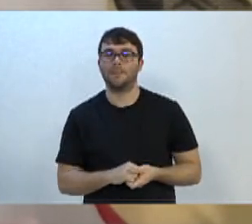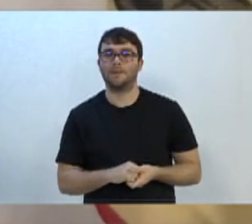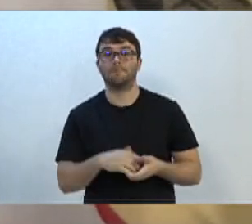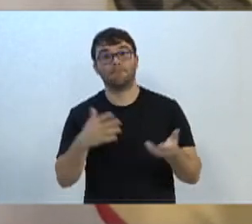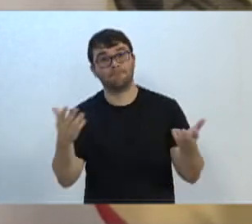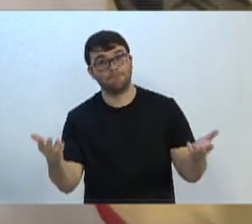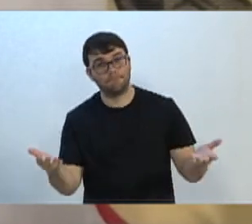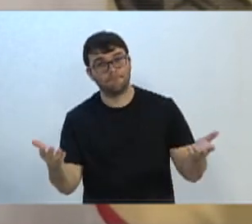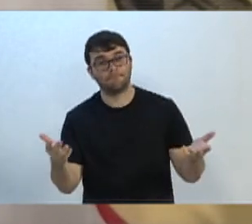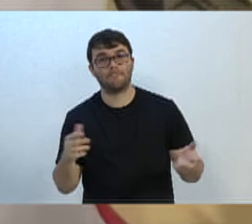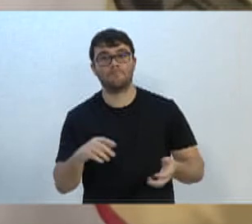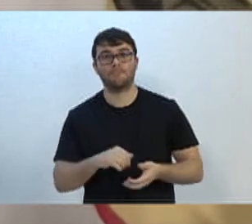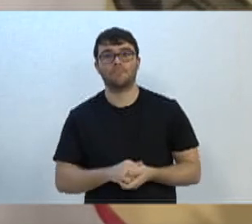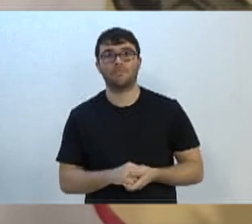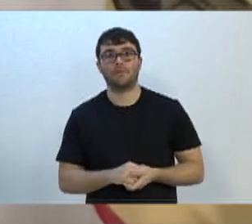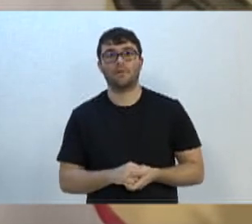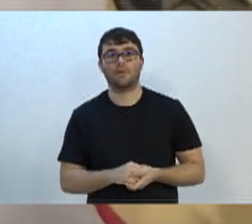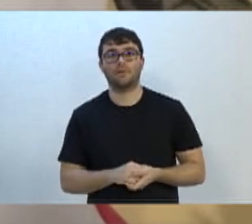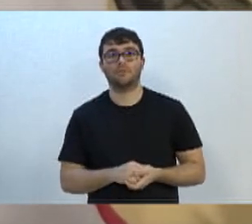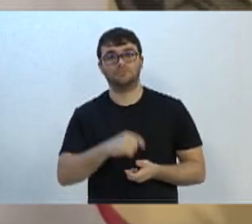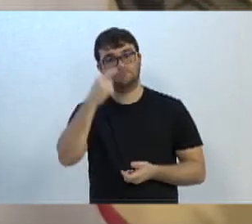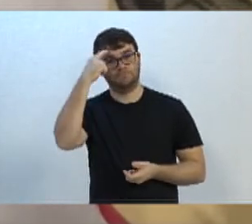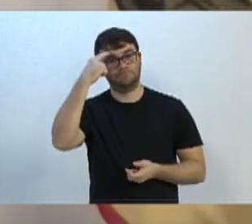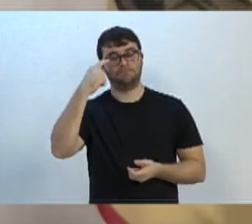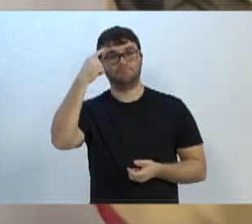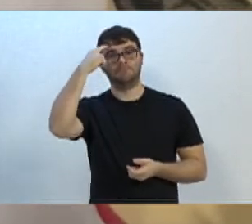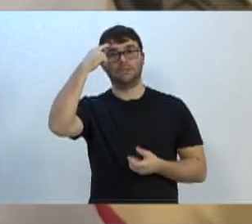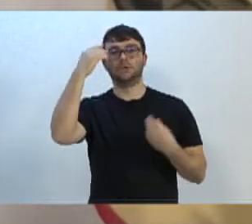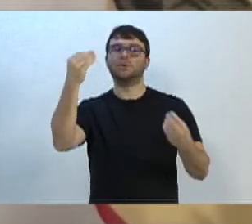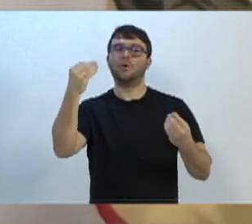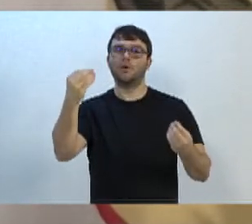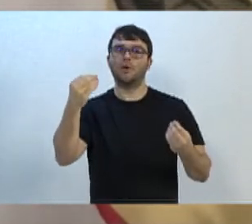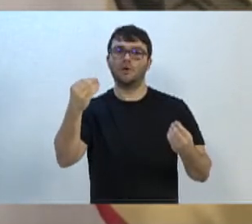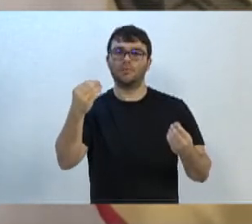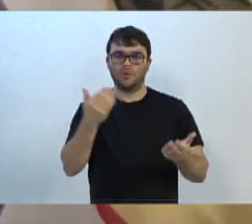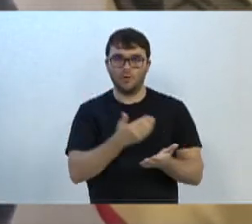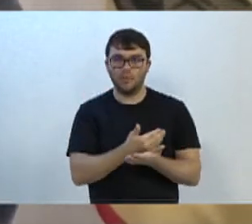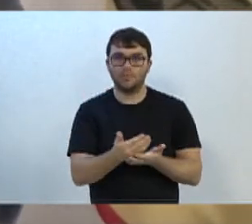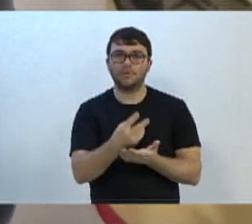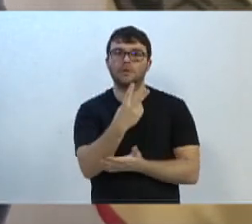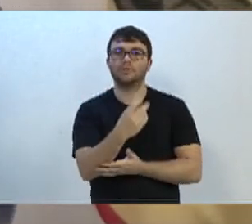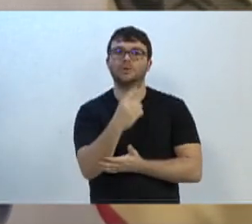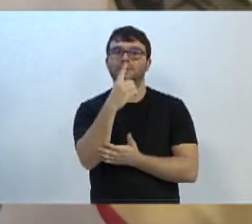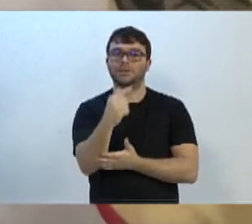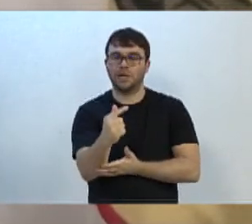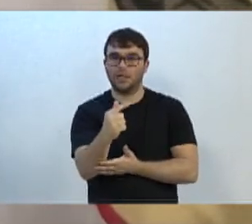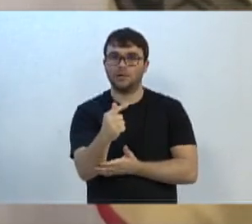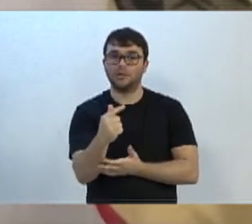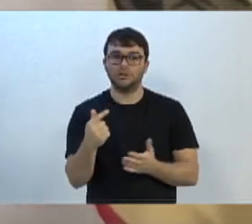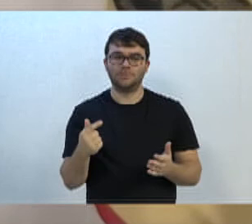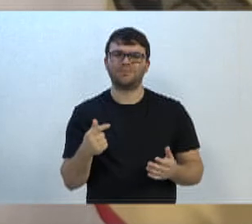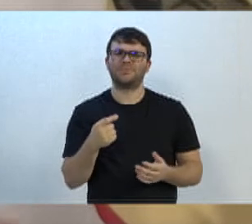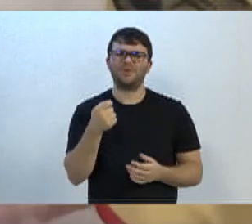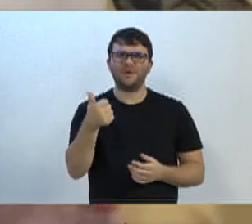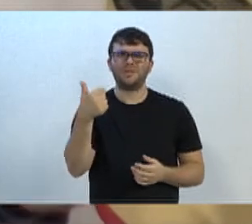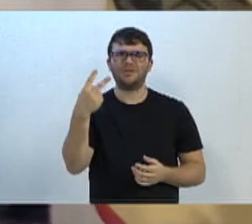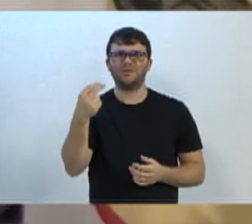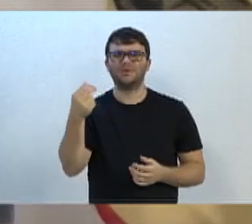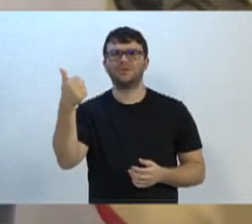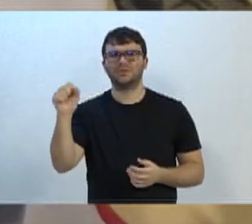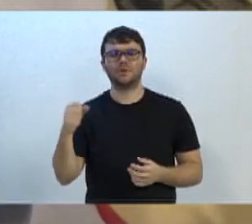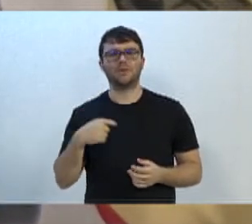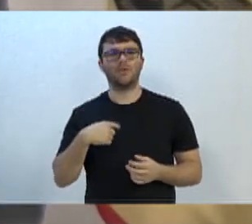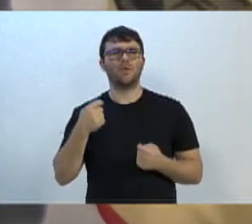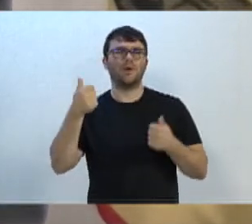E aí é que me questiona que a partir de 2017 eu vou dizer que quando chegou em 2018 eu pensei em desistir falei não